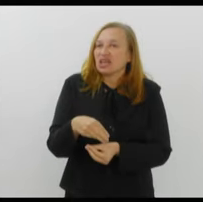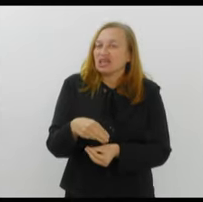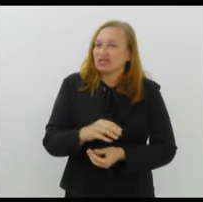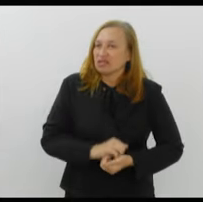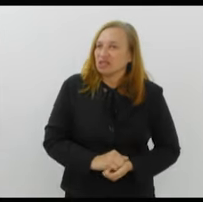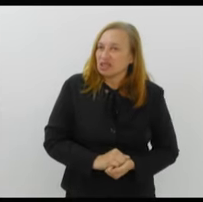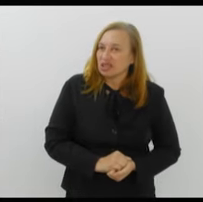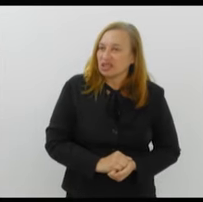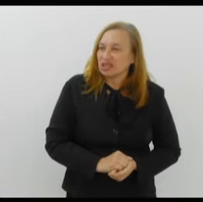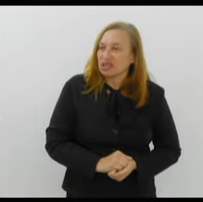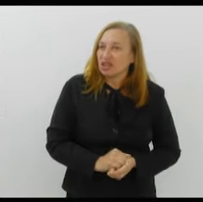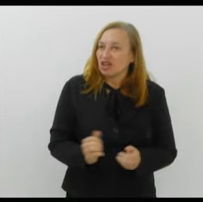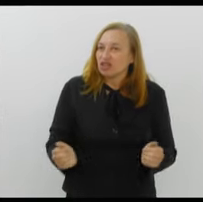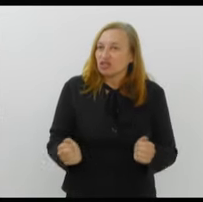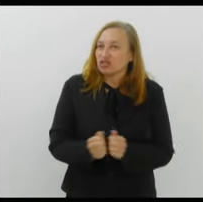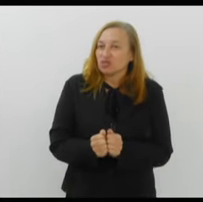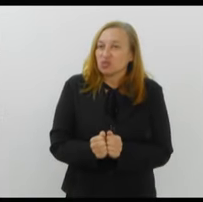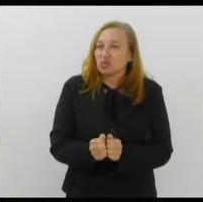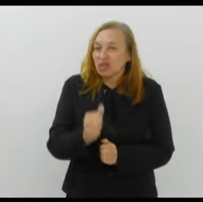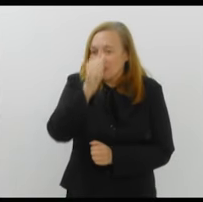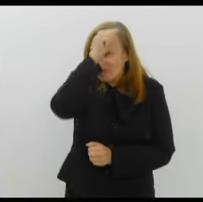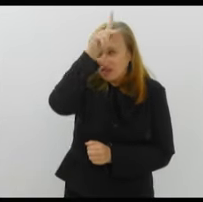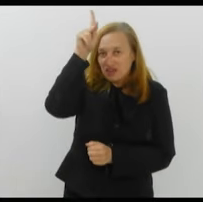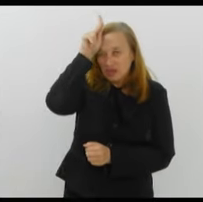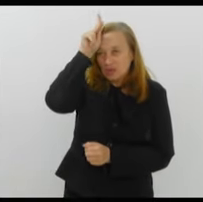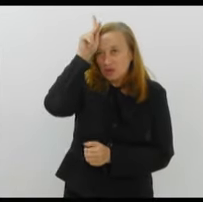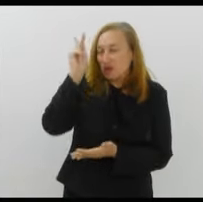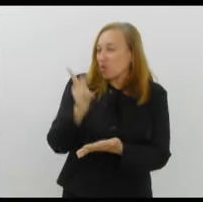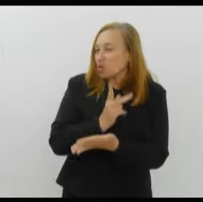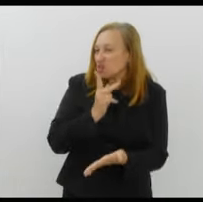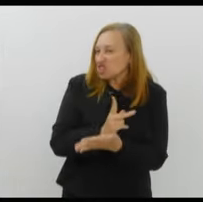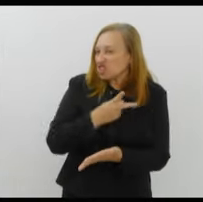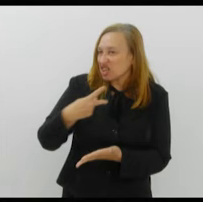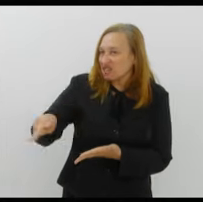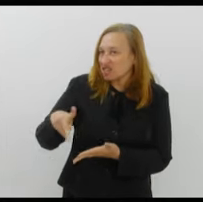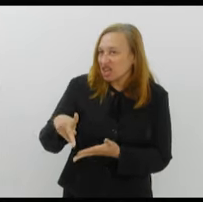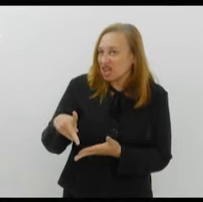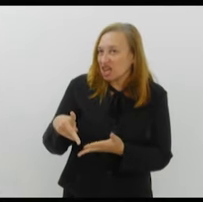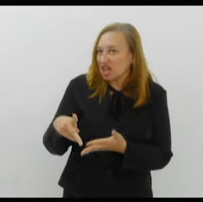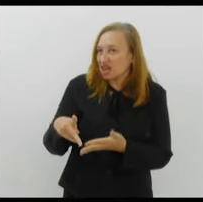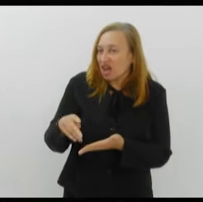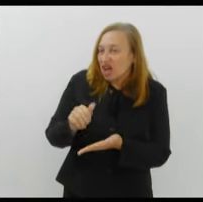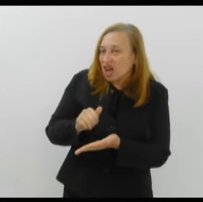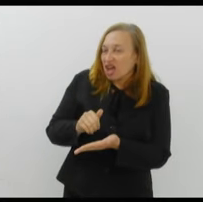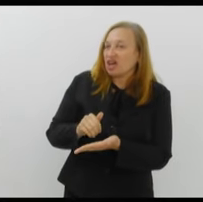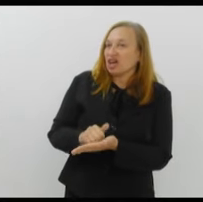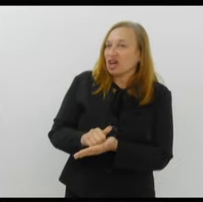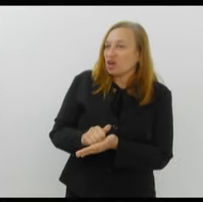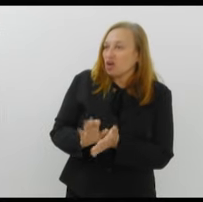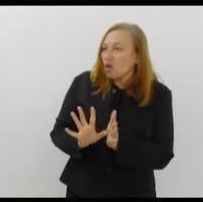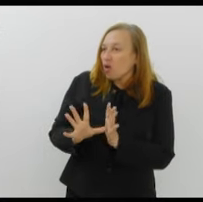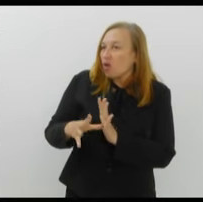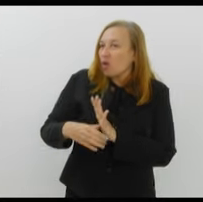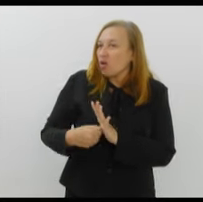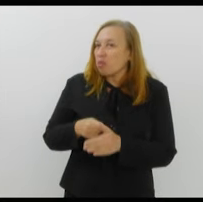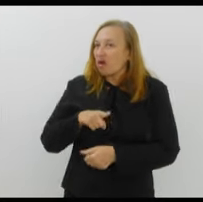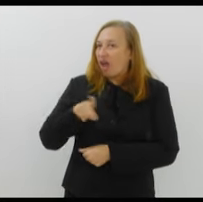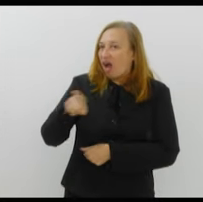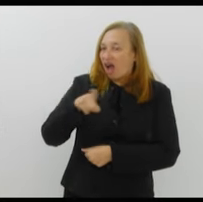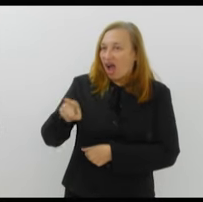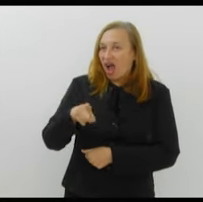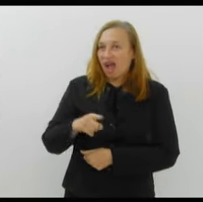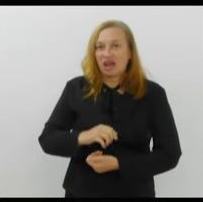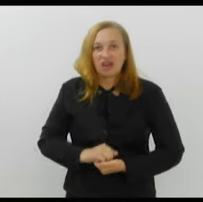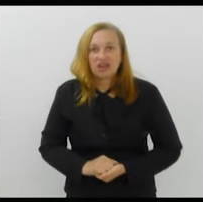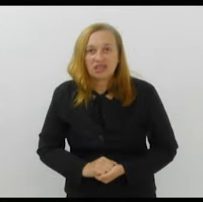acochambrados na prefeitura com suas estruturas, maracutaias, trambiques, a dar com pau.